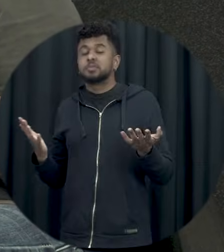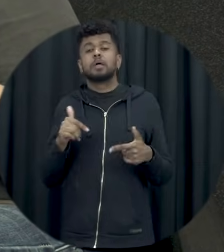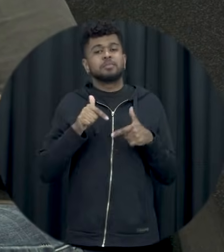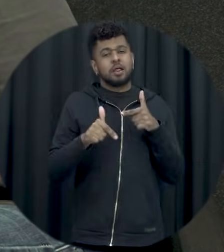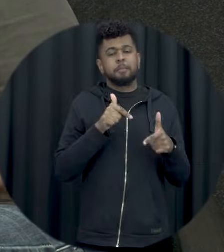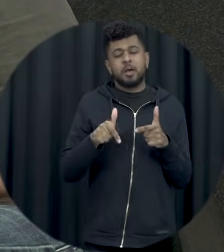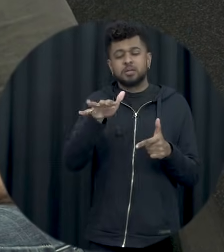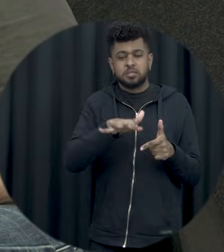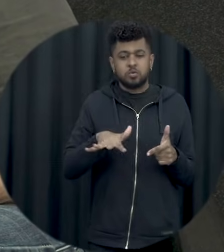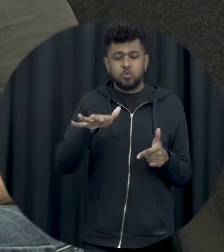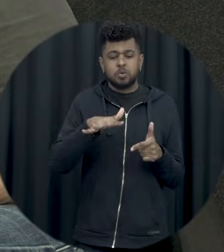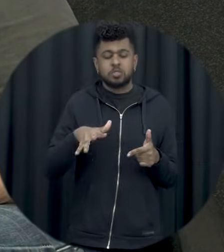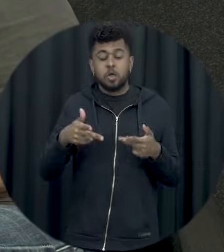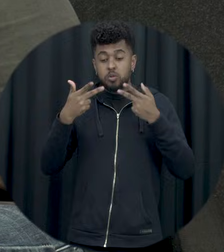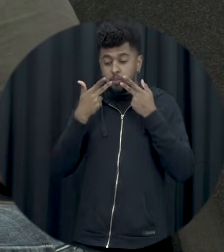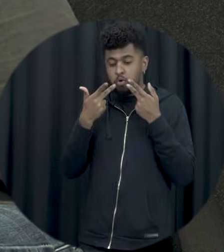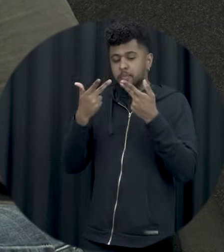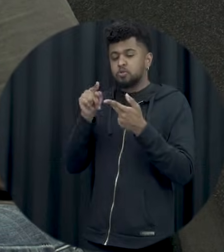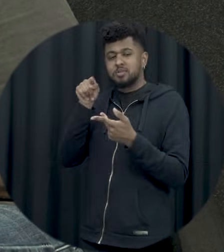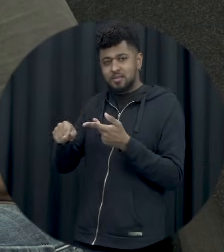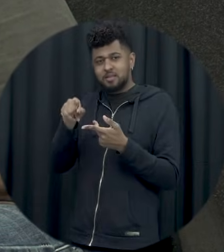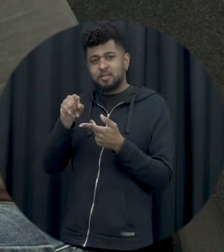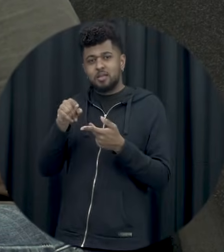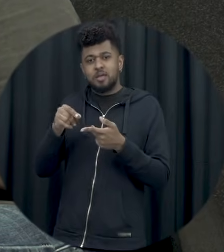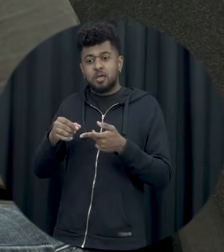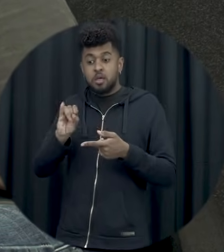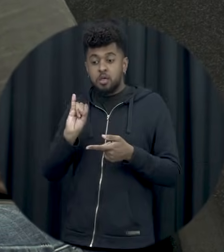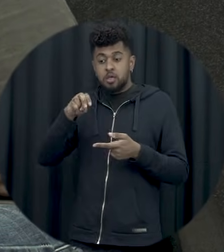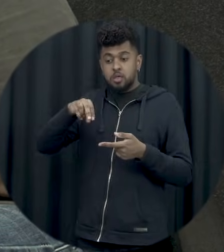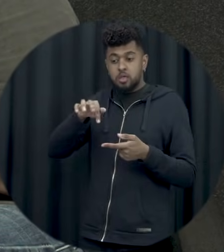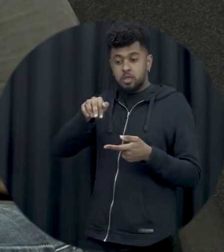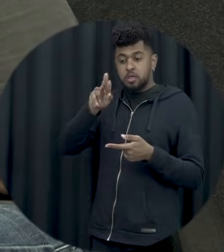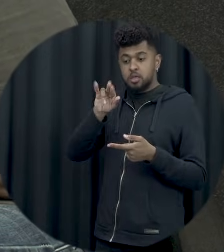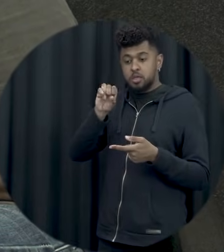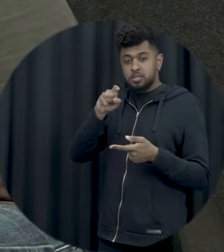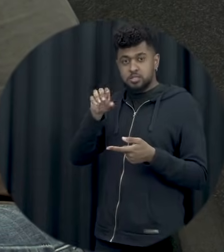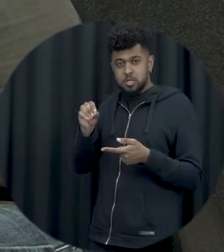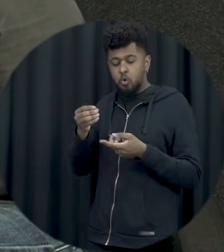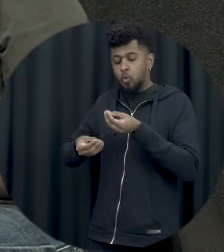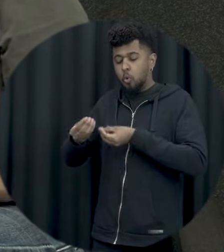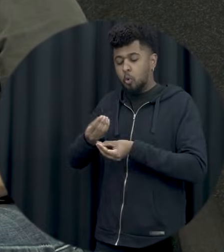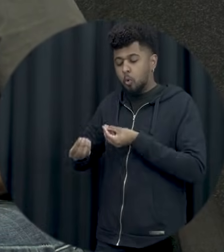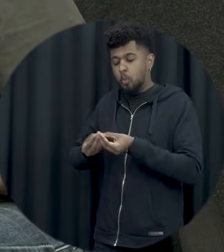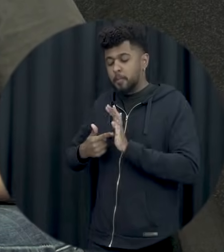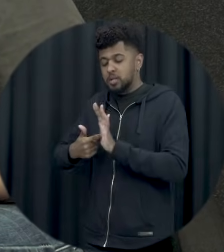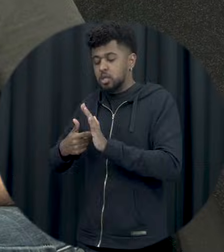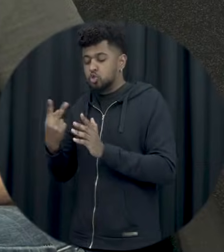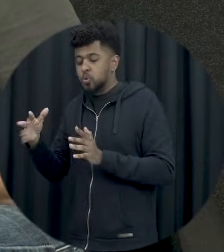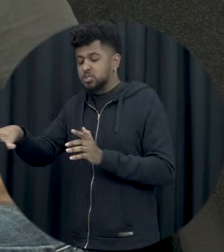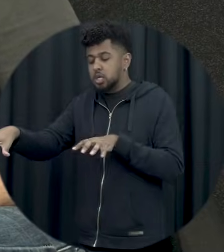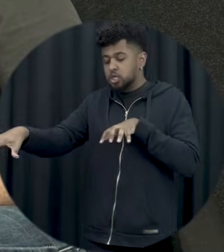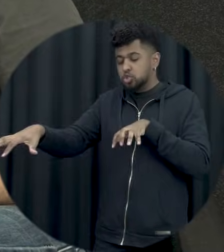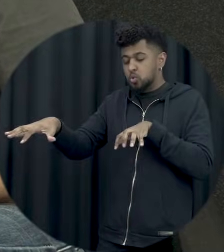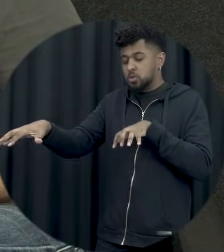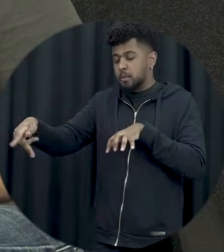o depoimento dele na Inquisição, né, como ele se representa como entre duas religiões, entre dois países, mas também como isso aparece no